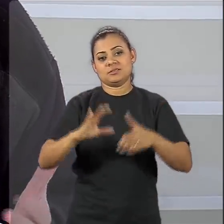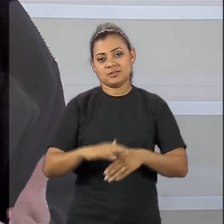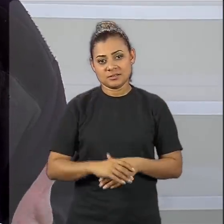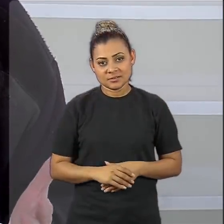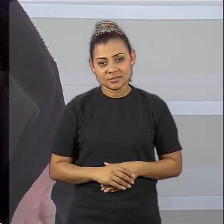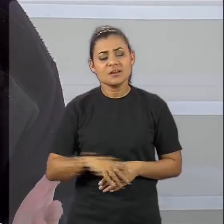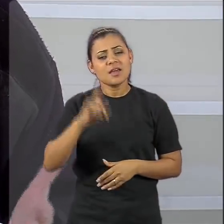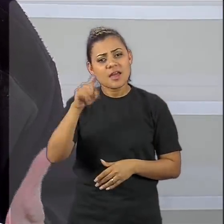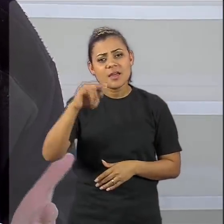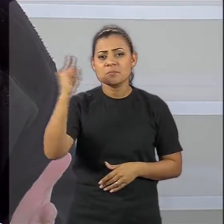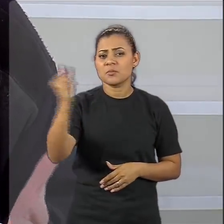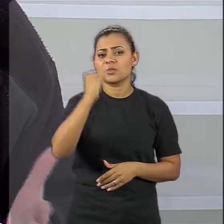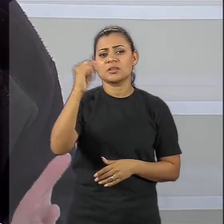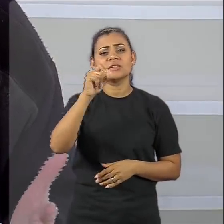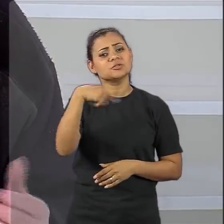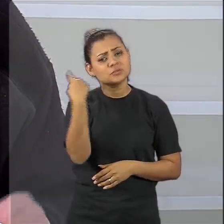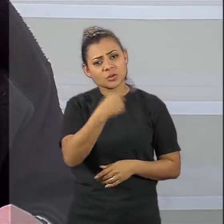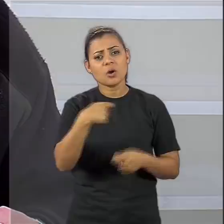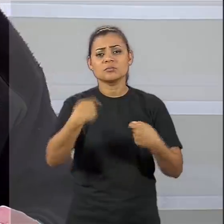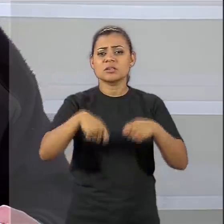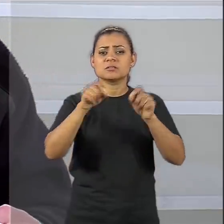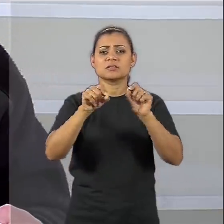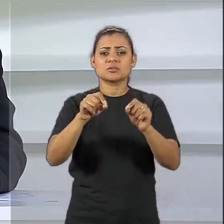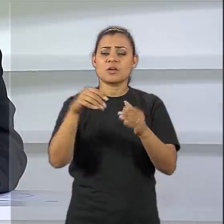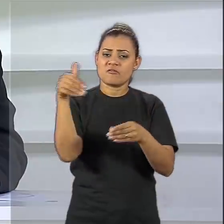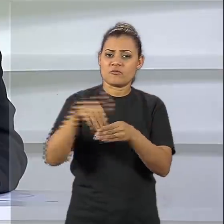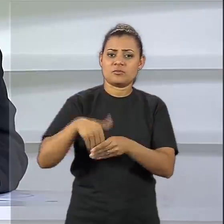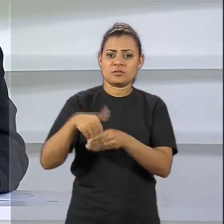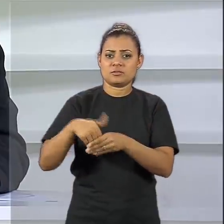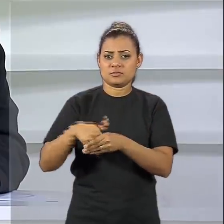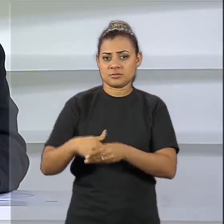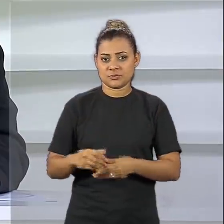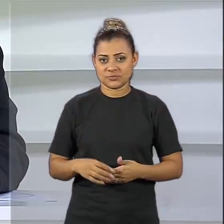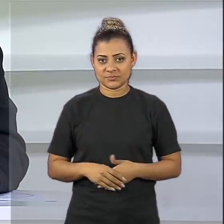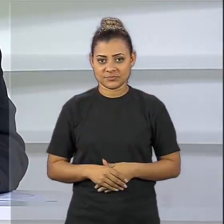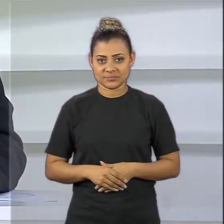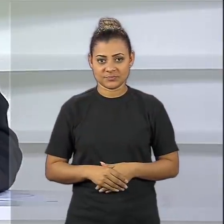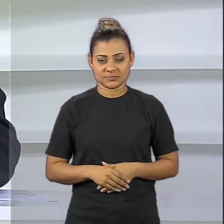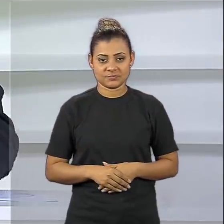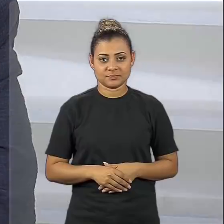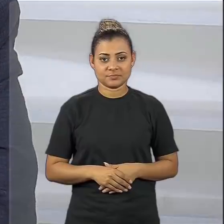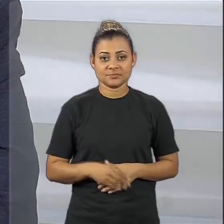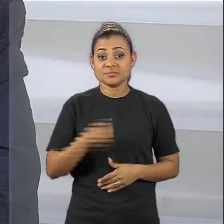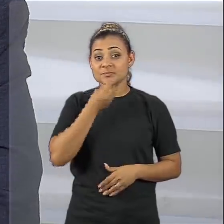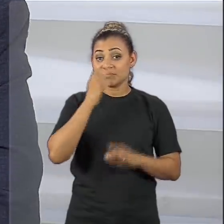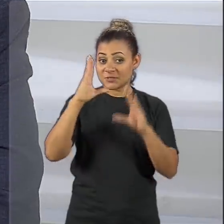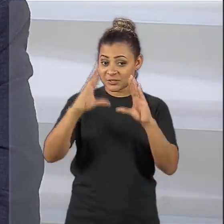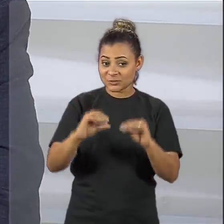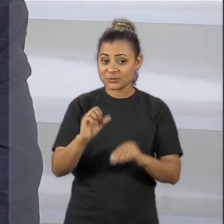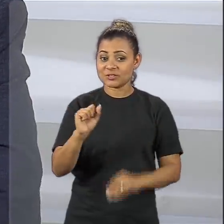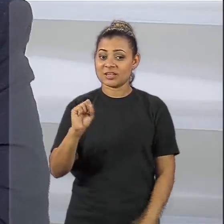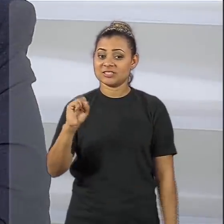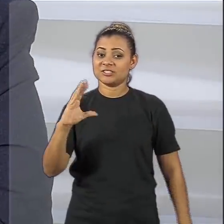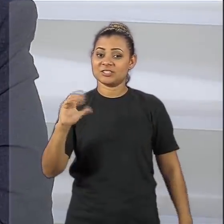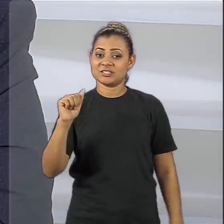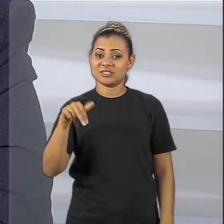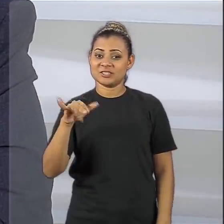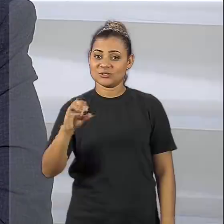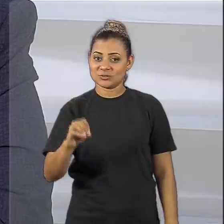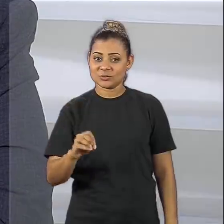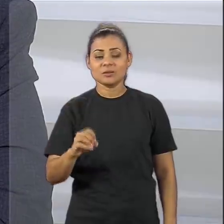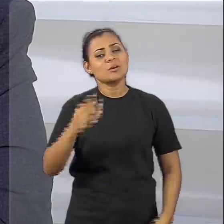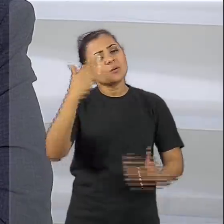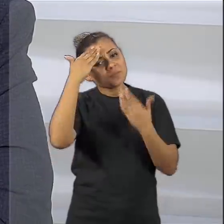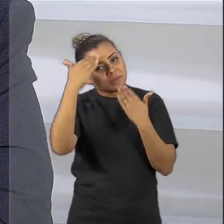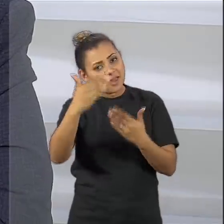essa é uma boa chance que a gente tem agora na votação. Ascânio. Boa noite, obrigado. Concordando